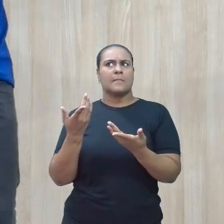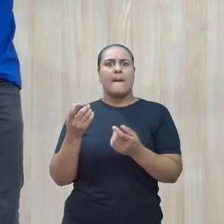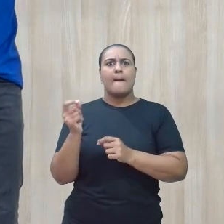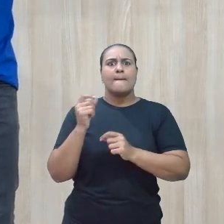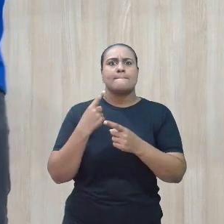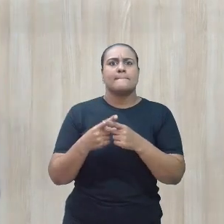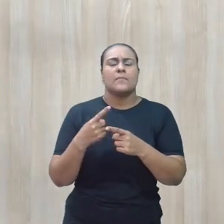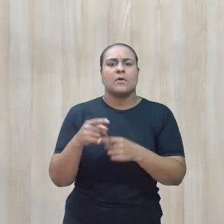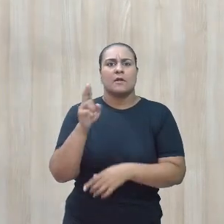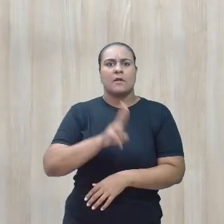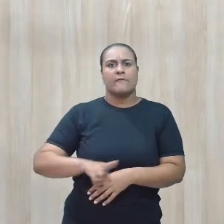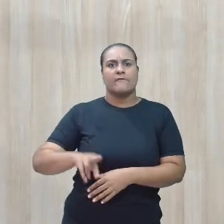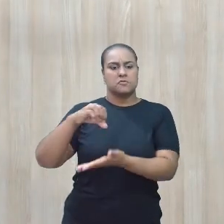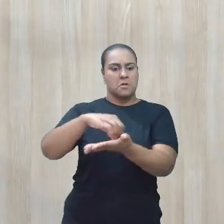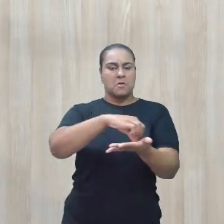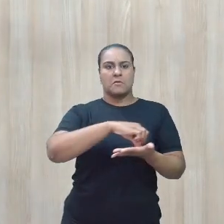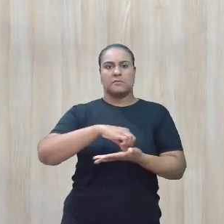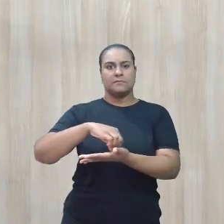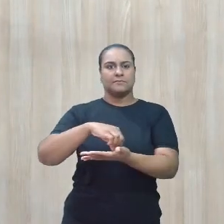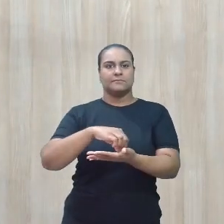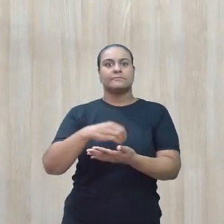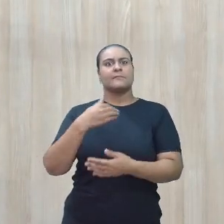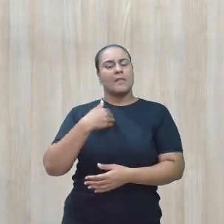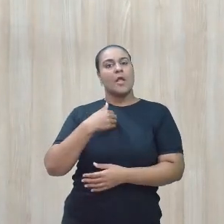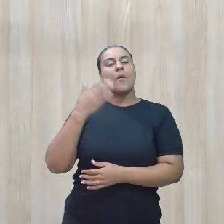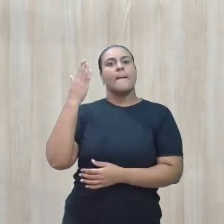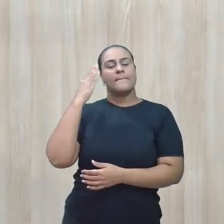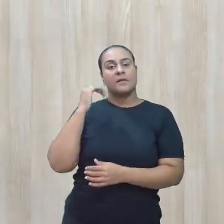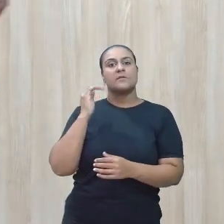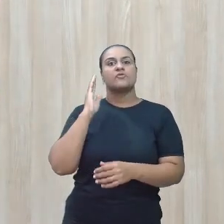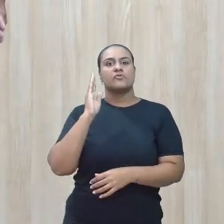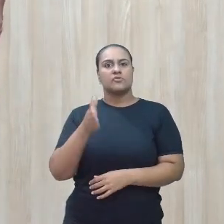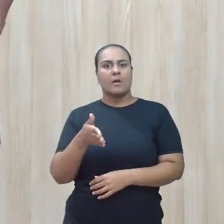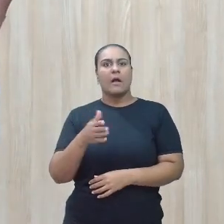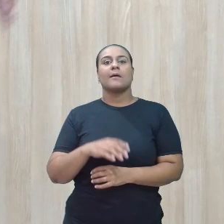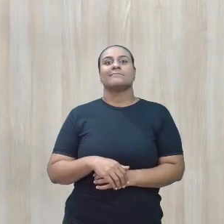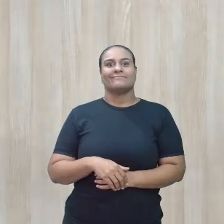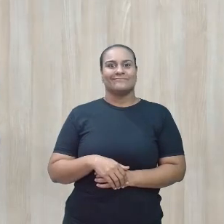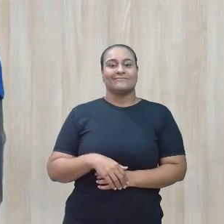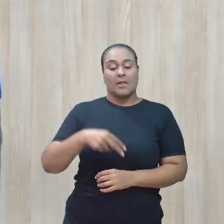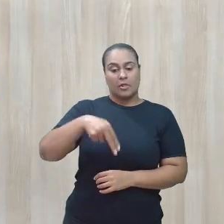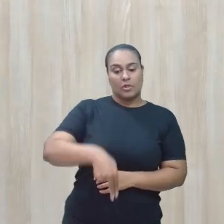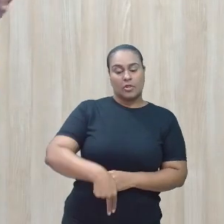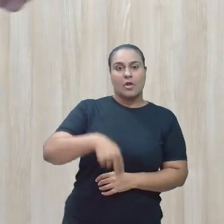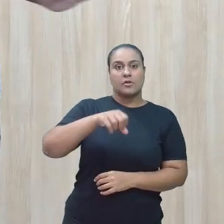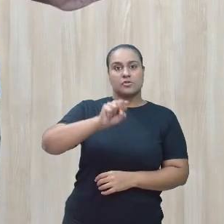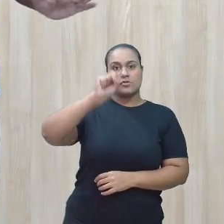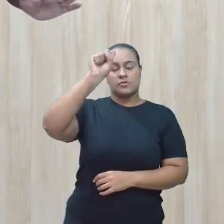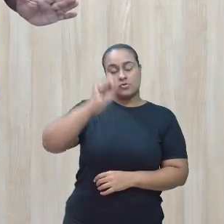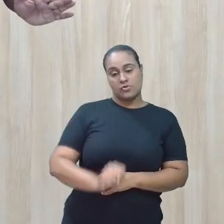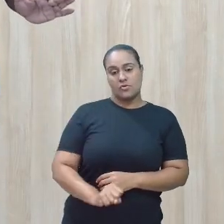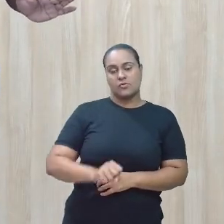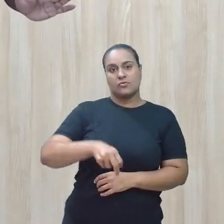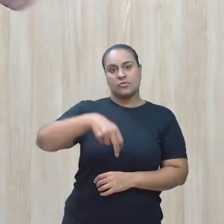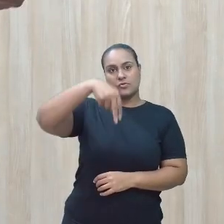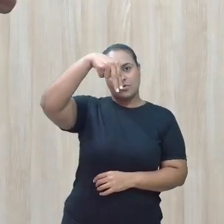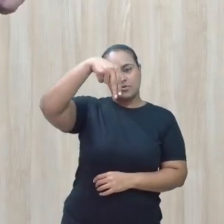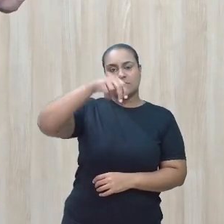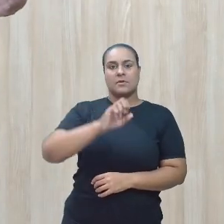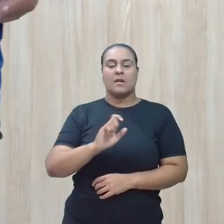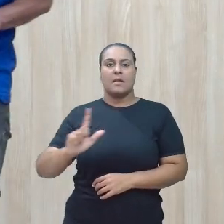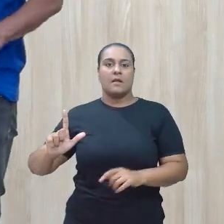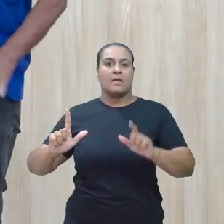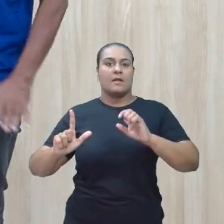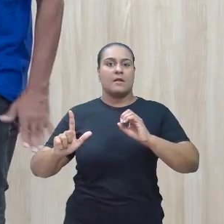vou fazer minha rosinha dos ventos, que eu já sei, que eu aprendi, né? Norte, sul, leste, oeste, e vou me embora. Acabou